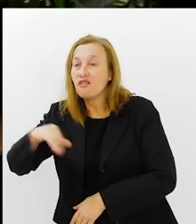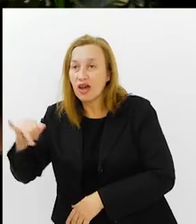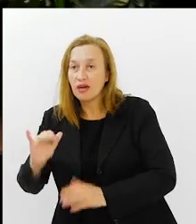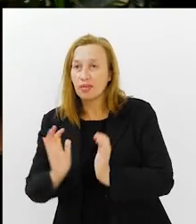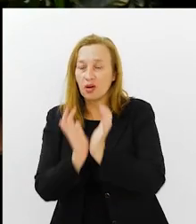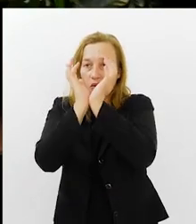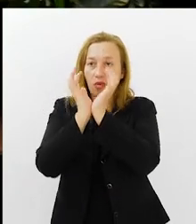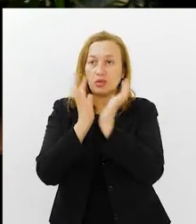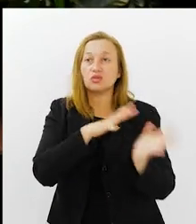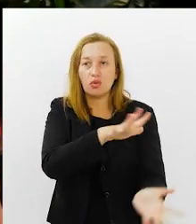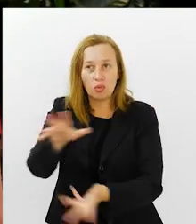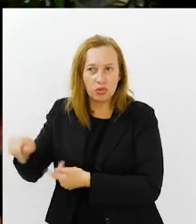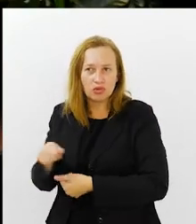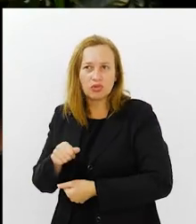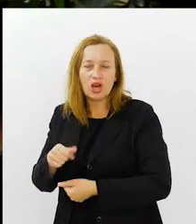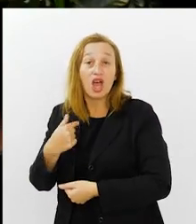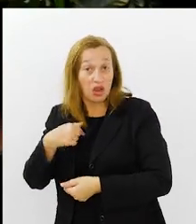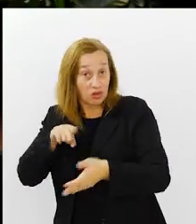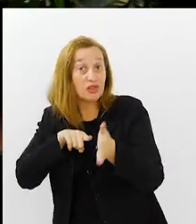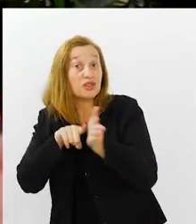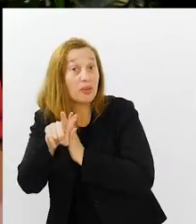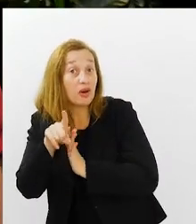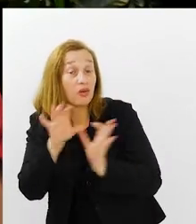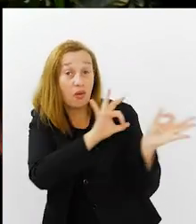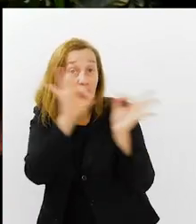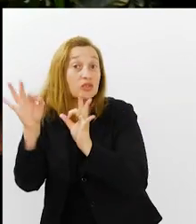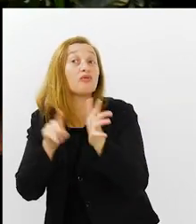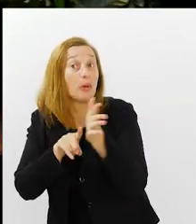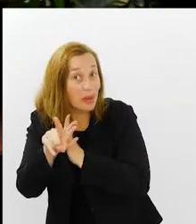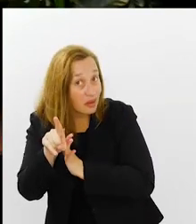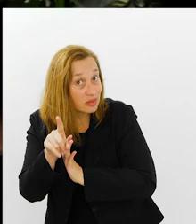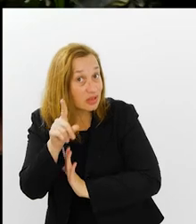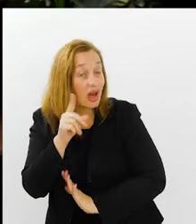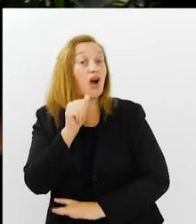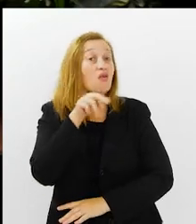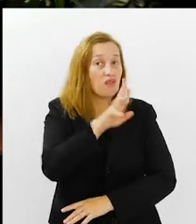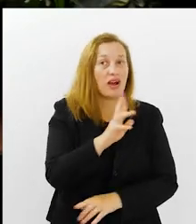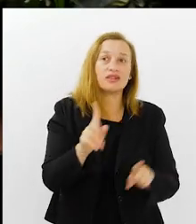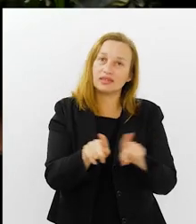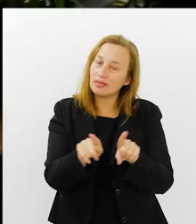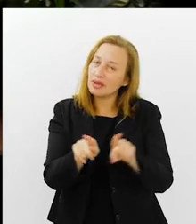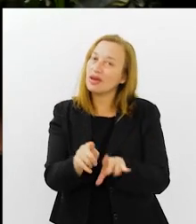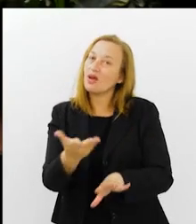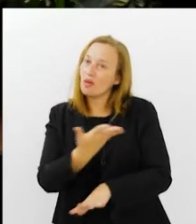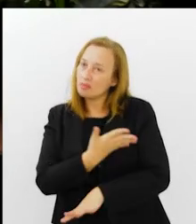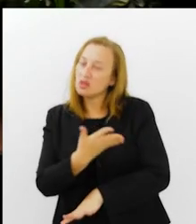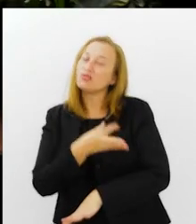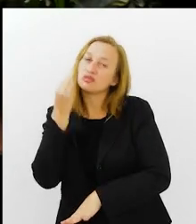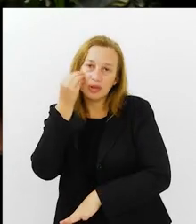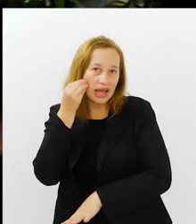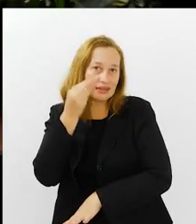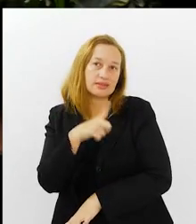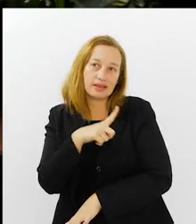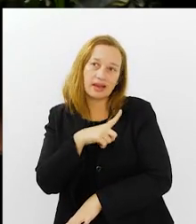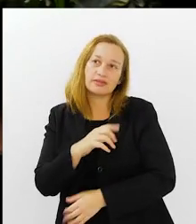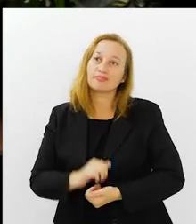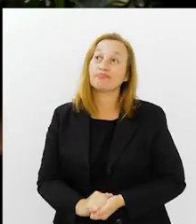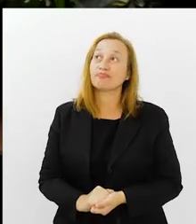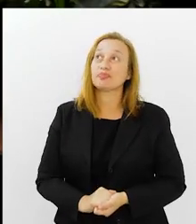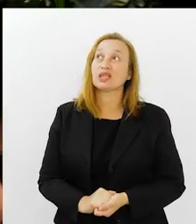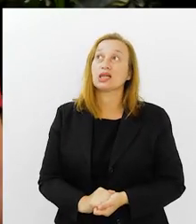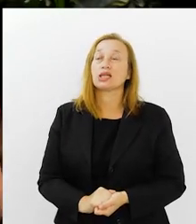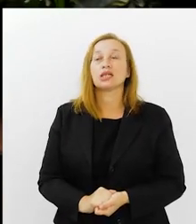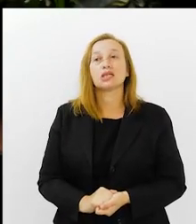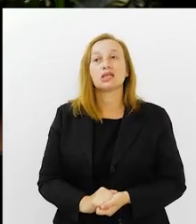futebol que está apresentando? E aí, estou fazendo... Pera, espectador, estou fazendo essa pergunta ao Wagner, que também é um colega experiente.